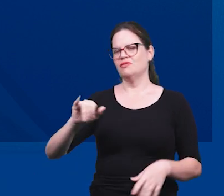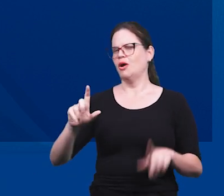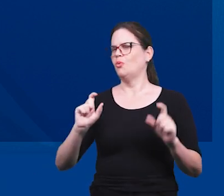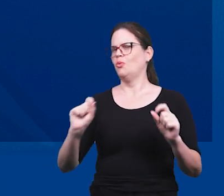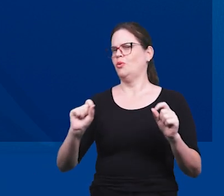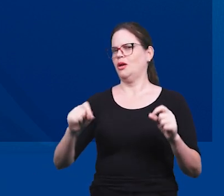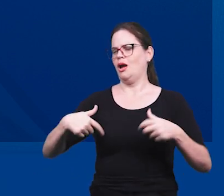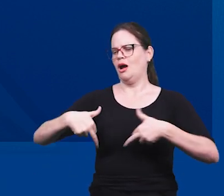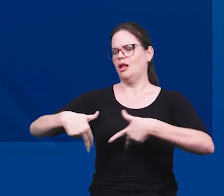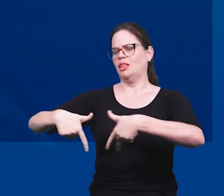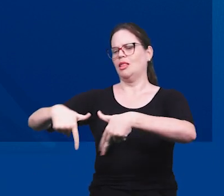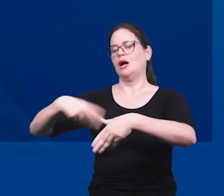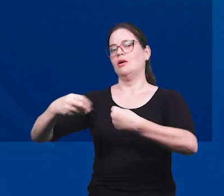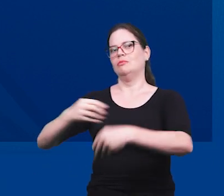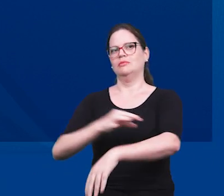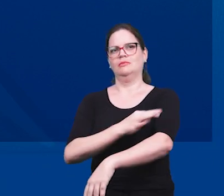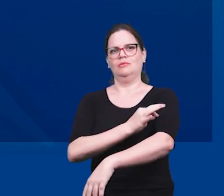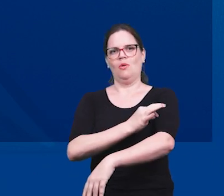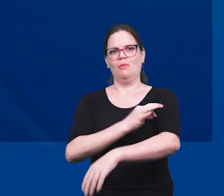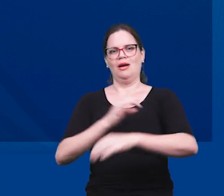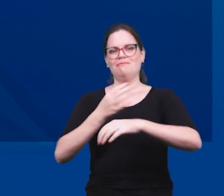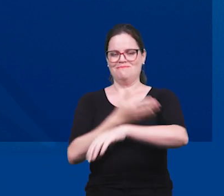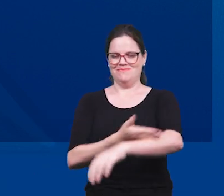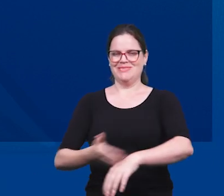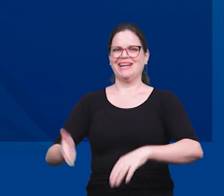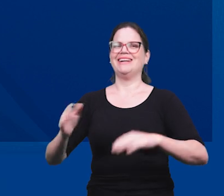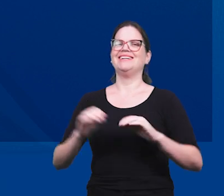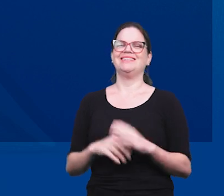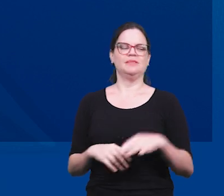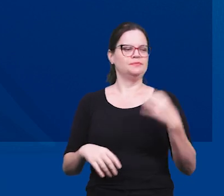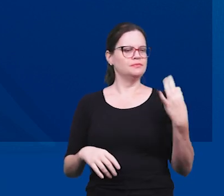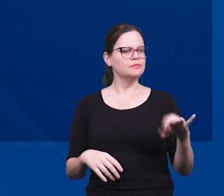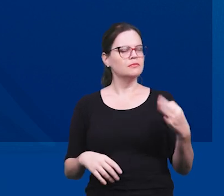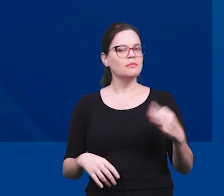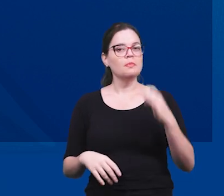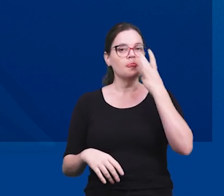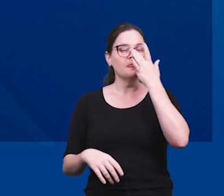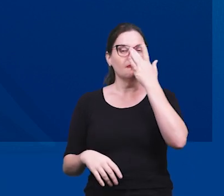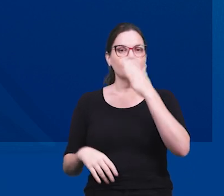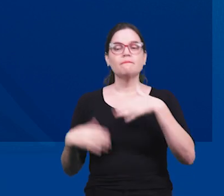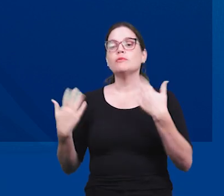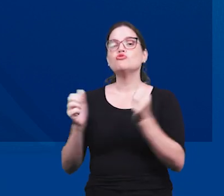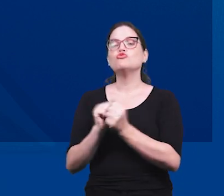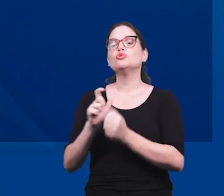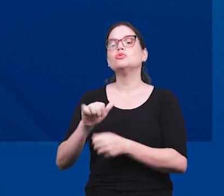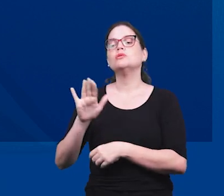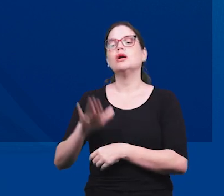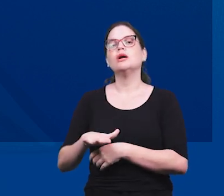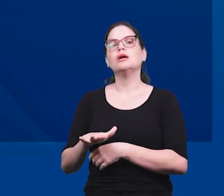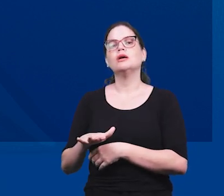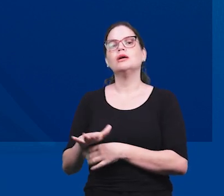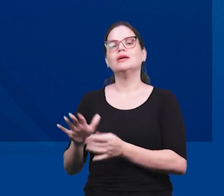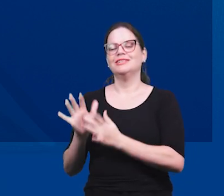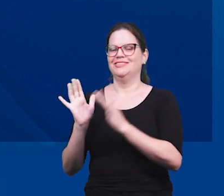iam andar de... Bom. Isso, eles vão andar de branco com G...